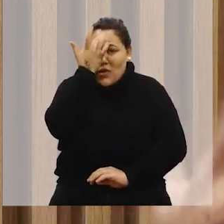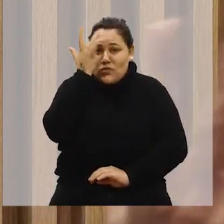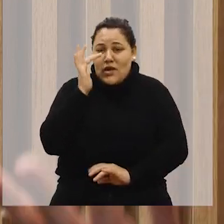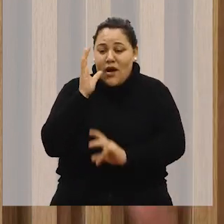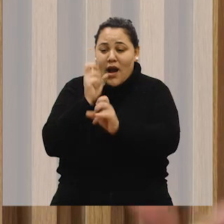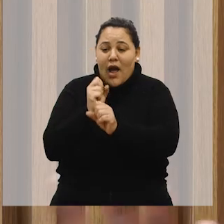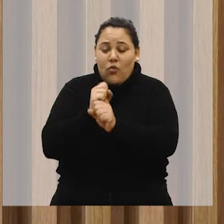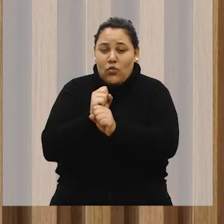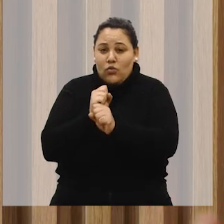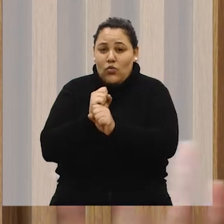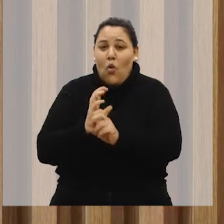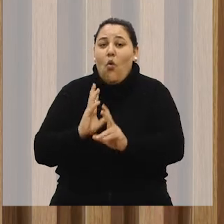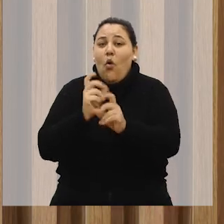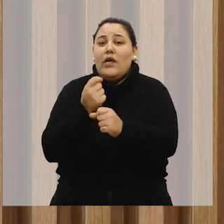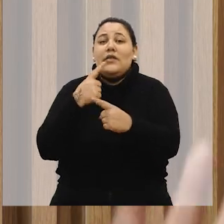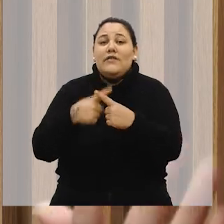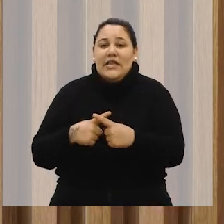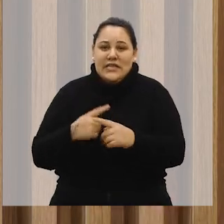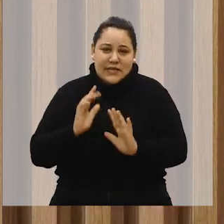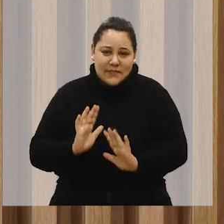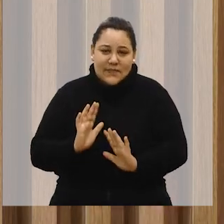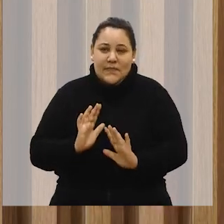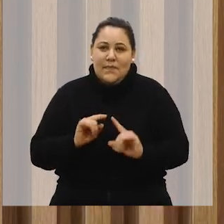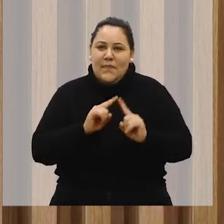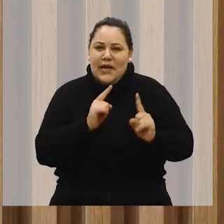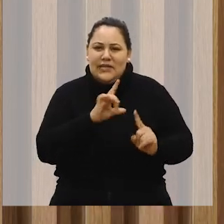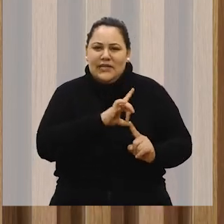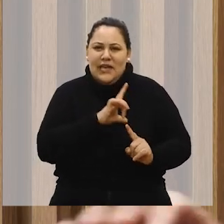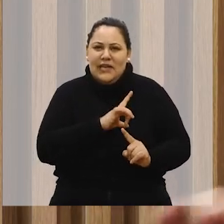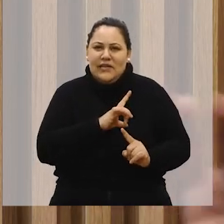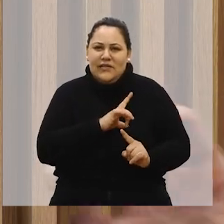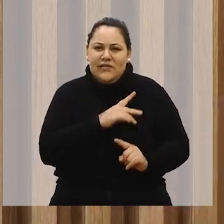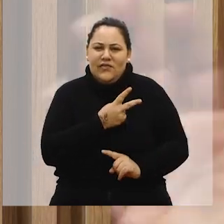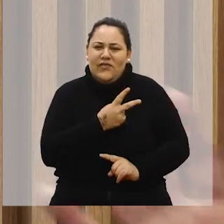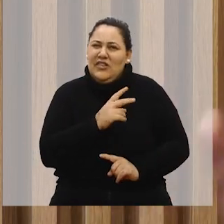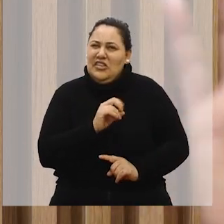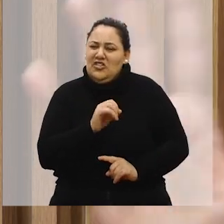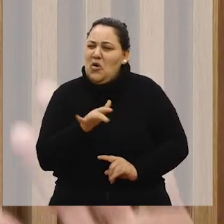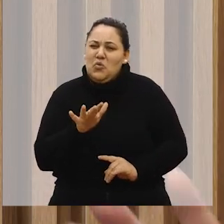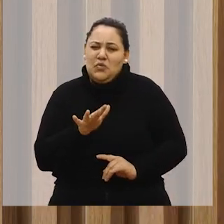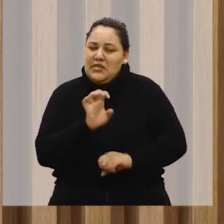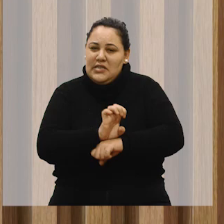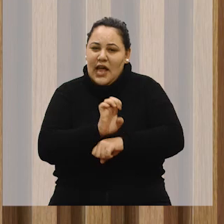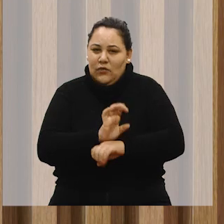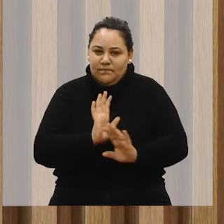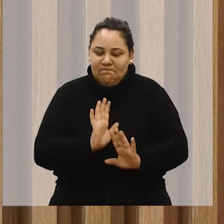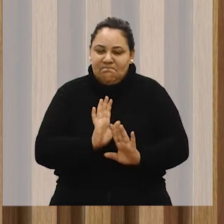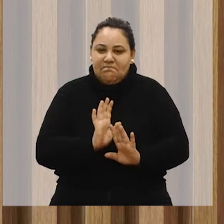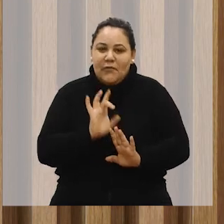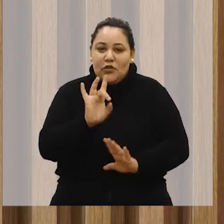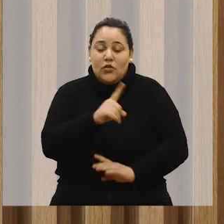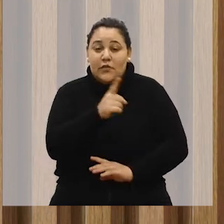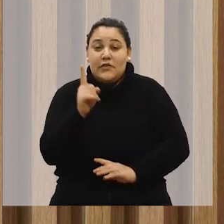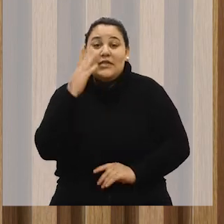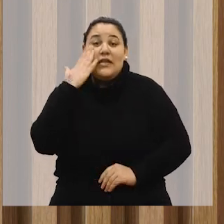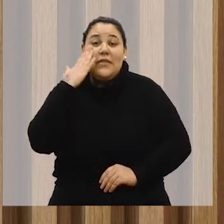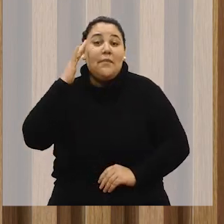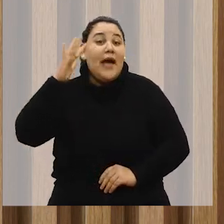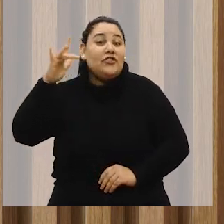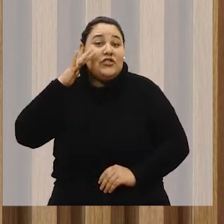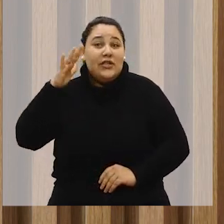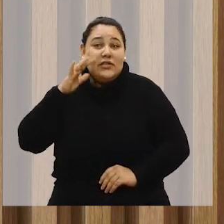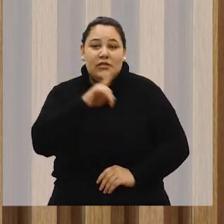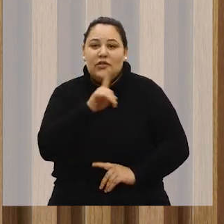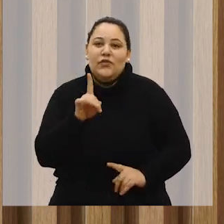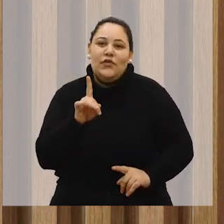vezes foram, mas a gente tem aí 20 e poucos estados. Então, só ali já dá para ter uma ideia, né? Não vou fazer versus